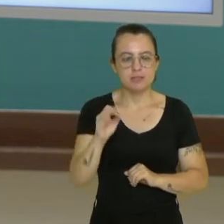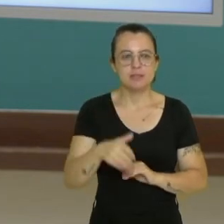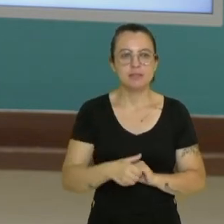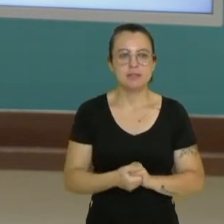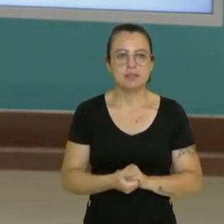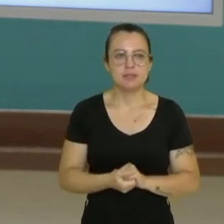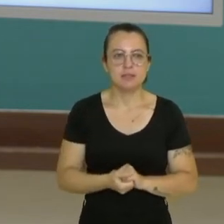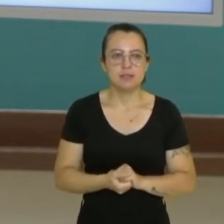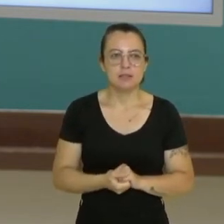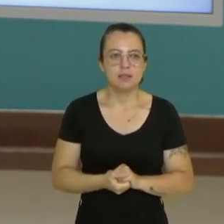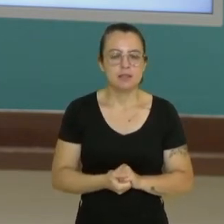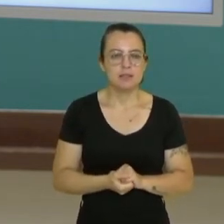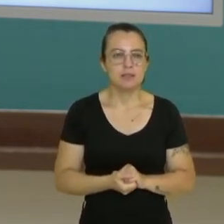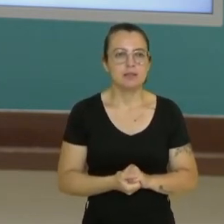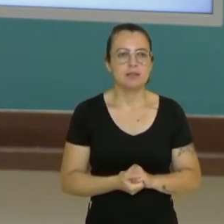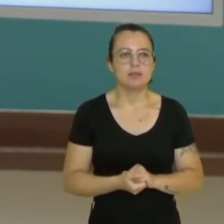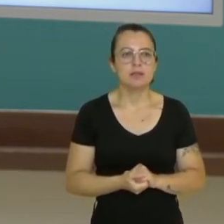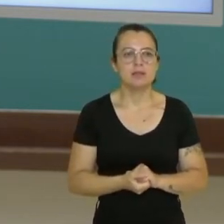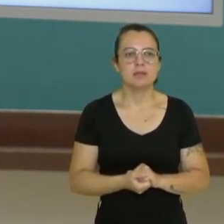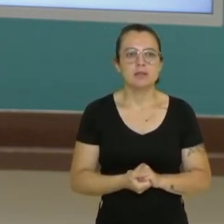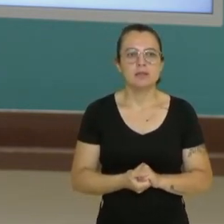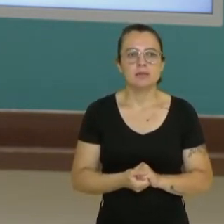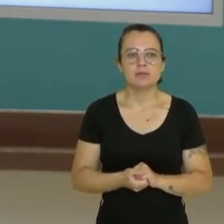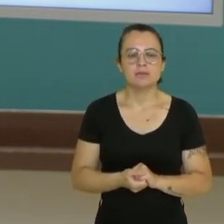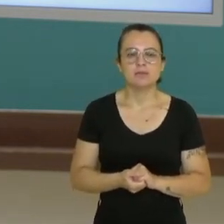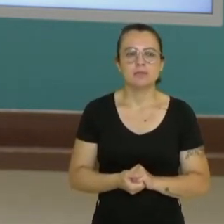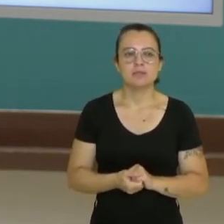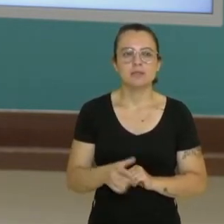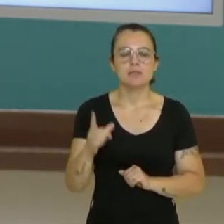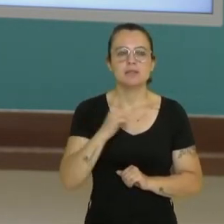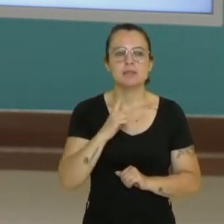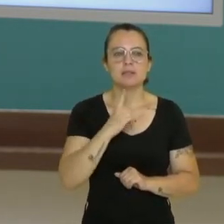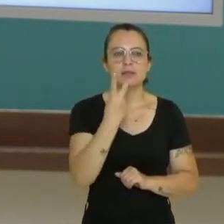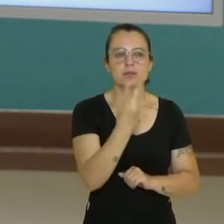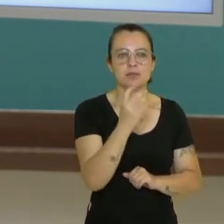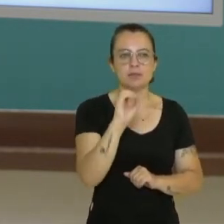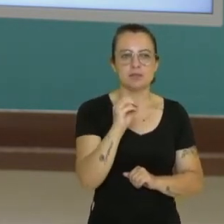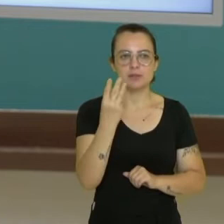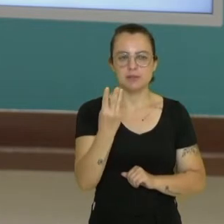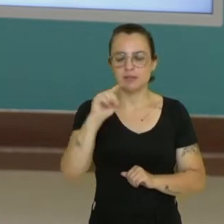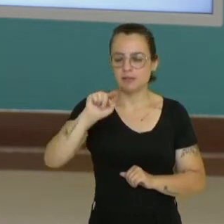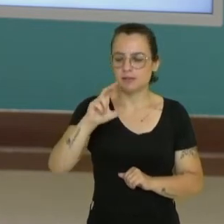0,20 do 1.017,50, fazendo o produto, deu R$